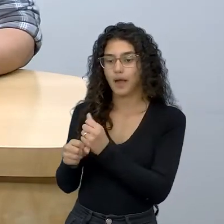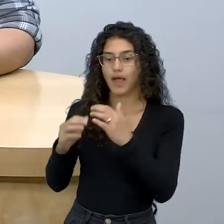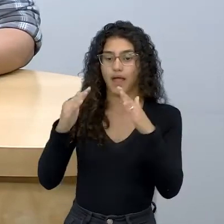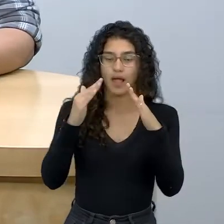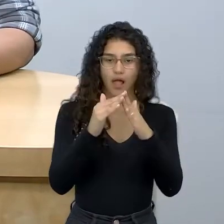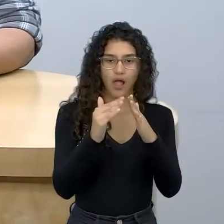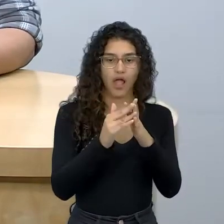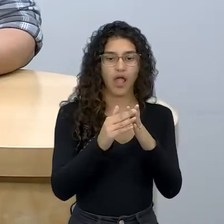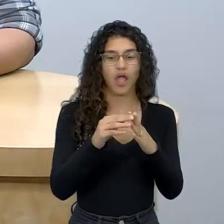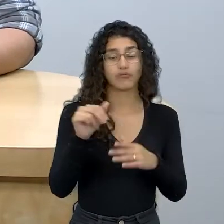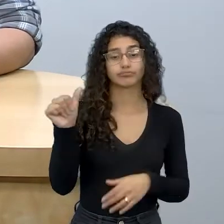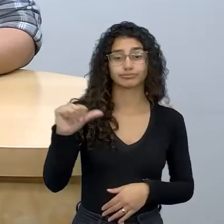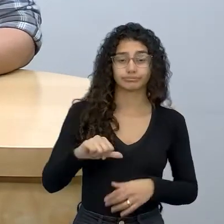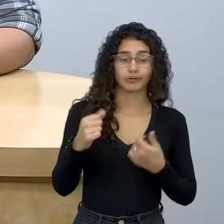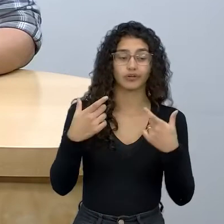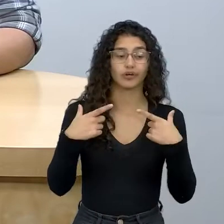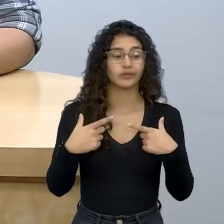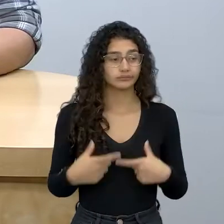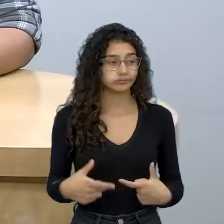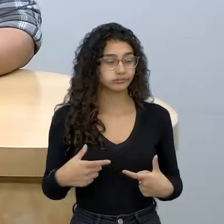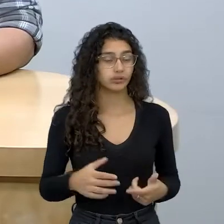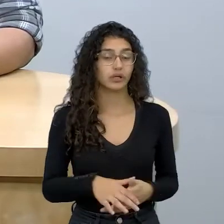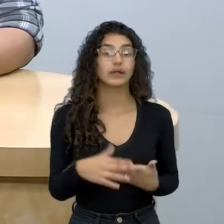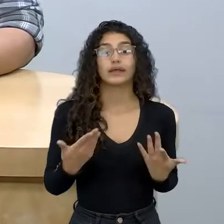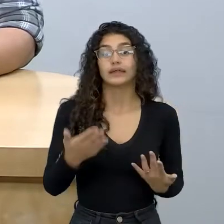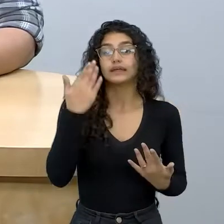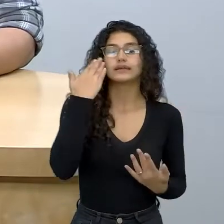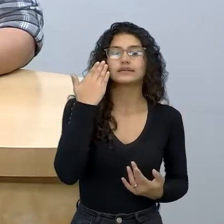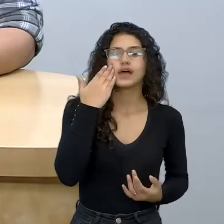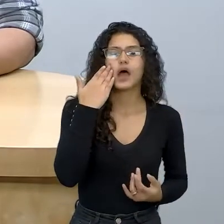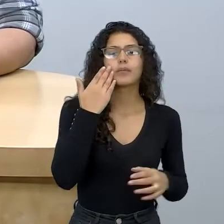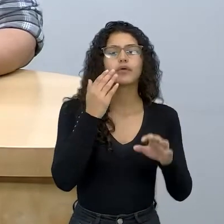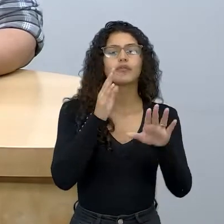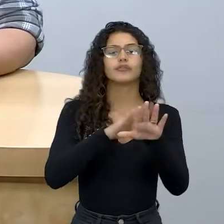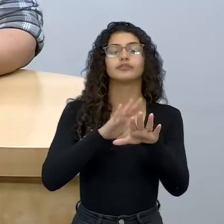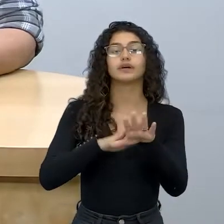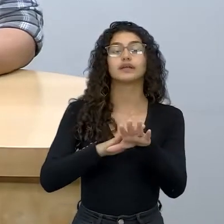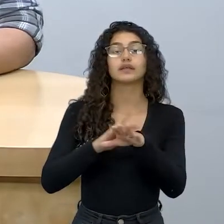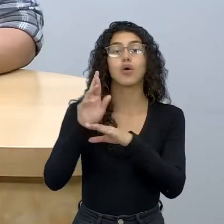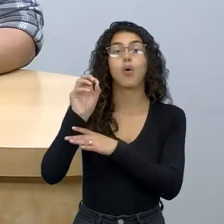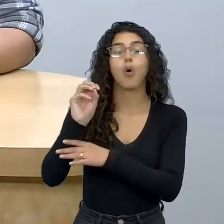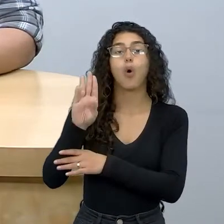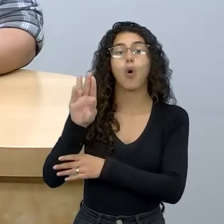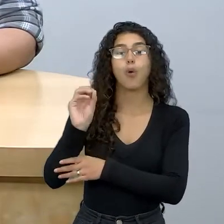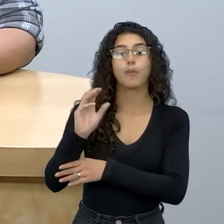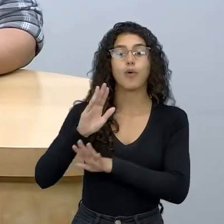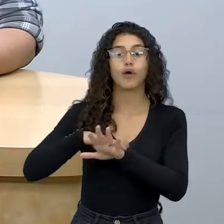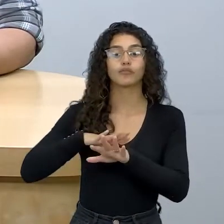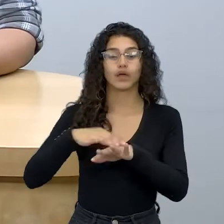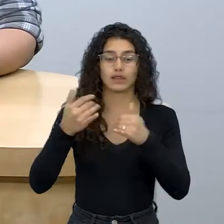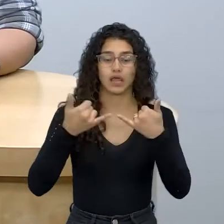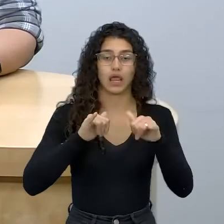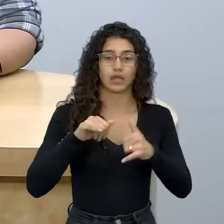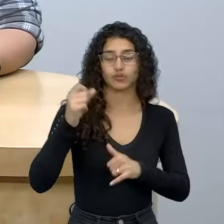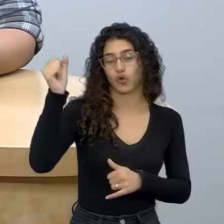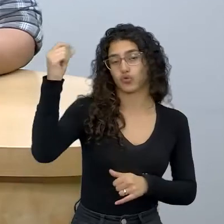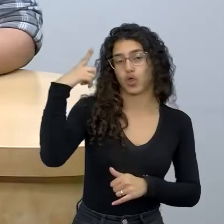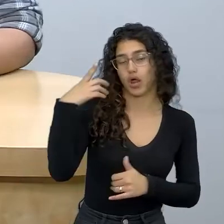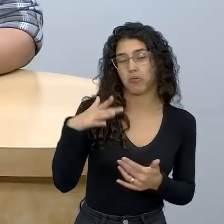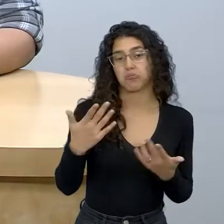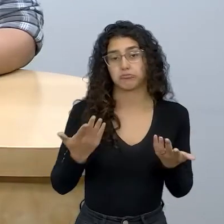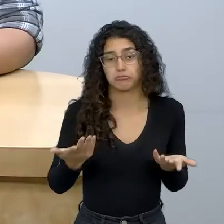mundo reclama porque chega cansado. Bom, quem sabe construir um robô que funciona a energia solar,